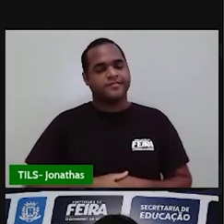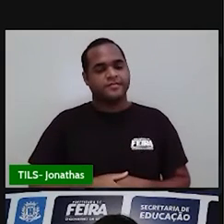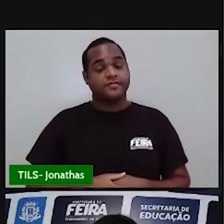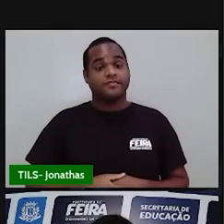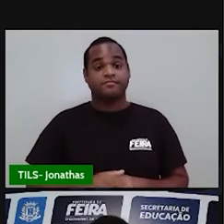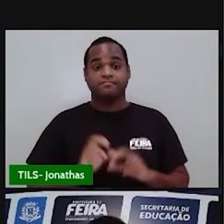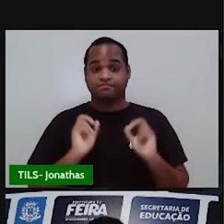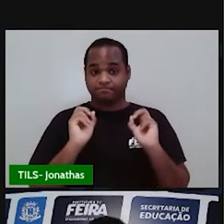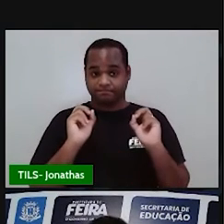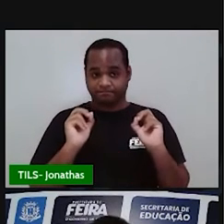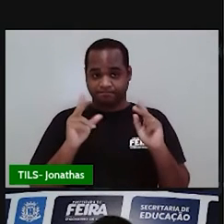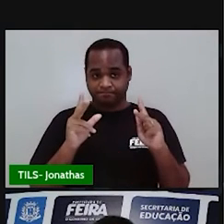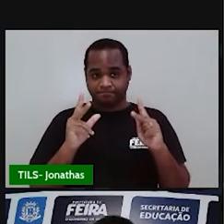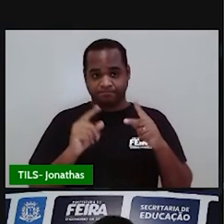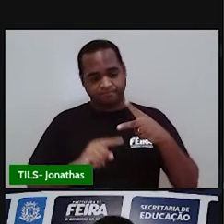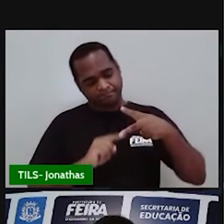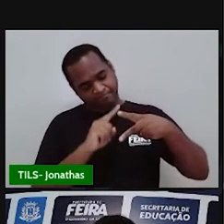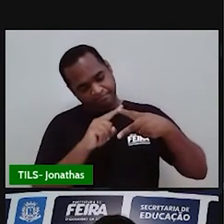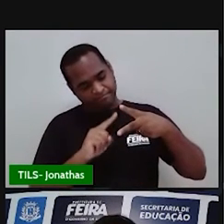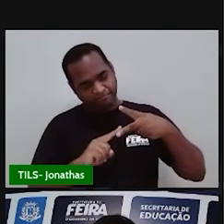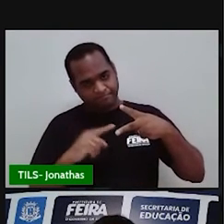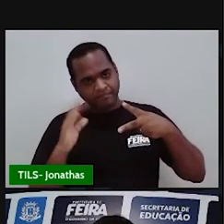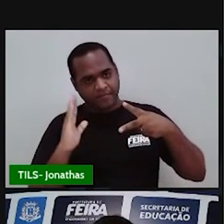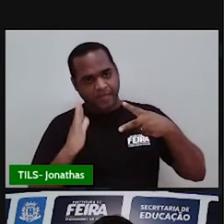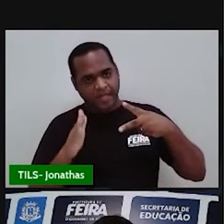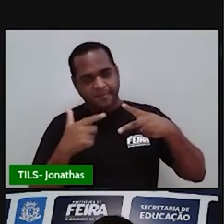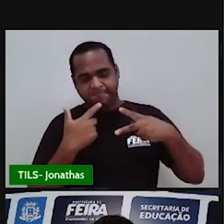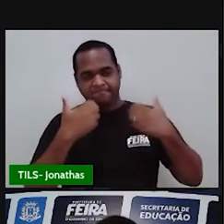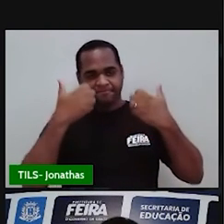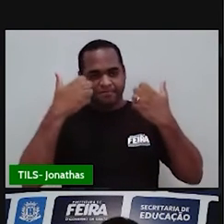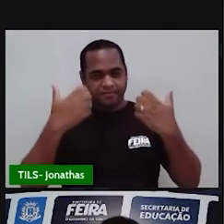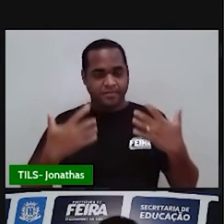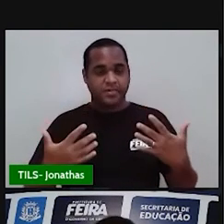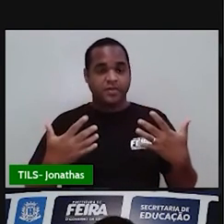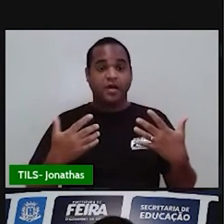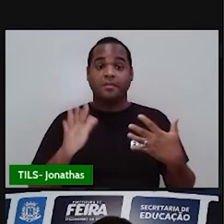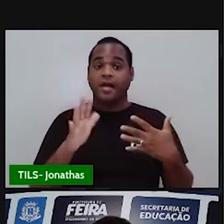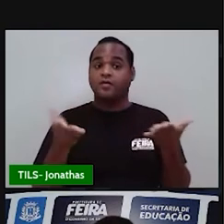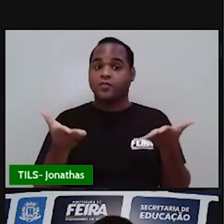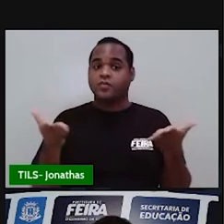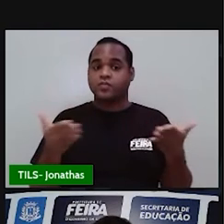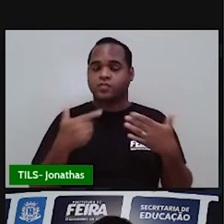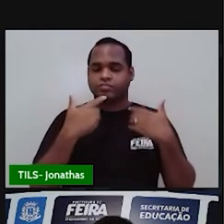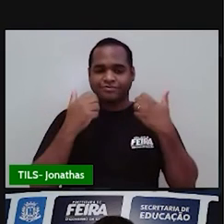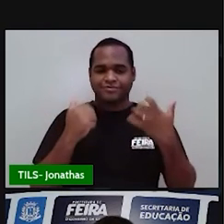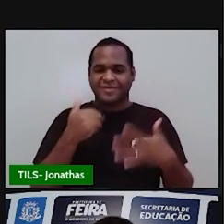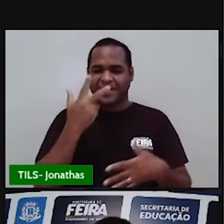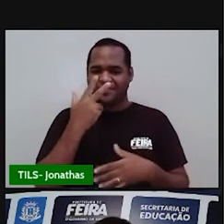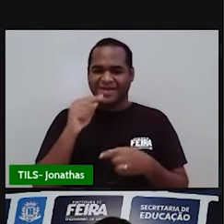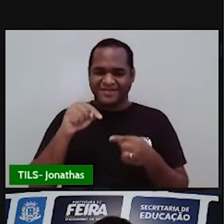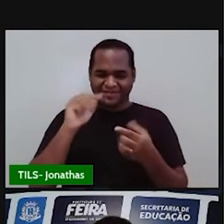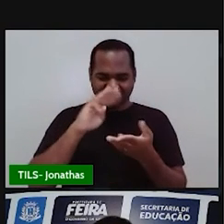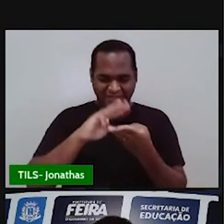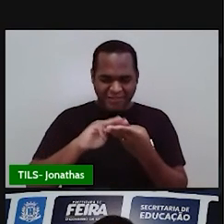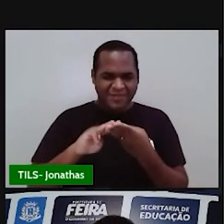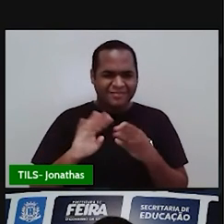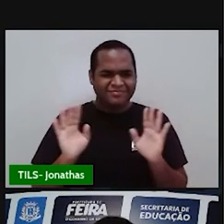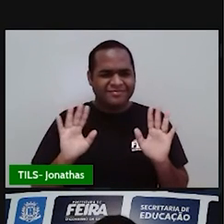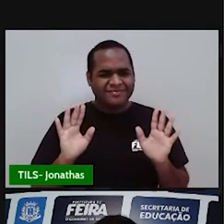Então, dois importantes motivos aí que eu estou apresentando para você. Mas até agora não pareceu aula de matemática, né?